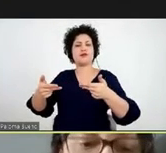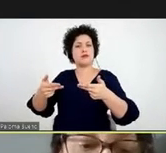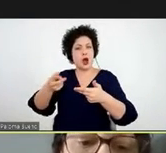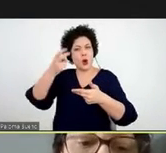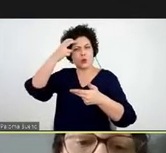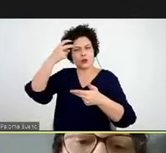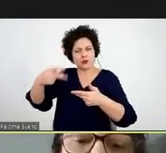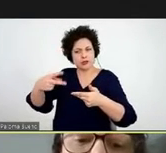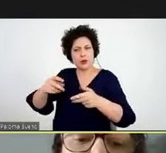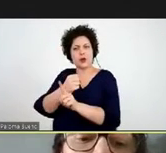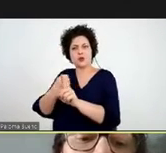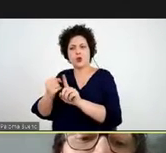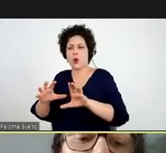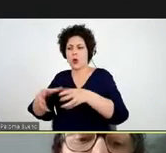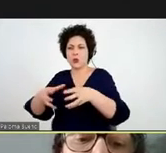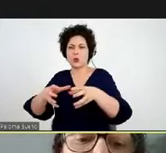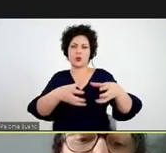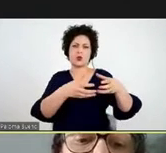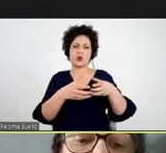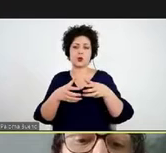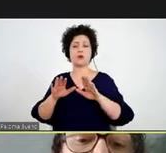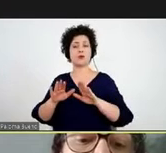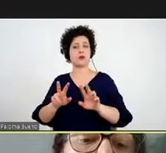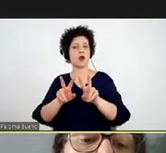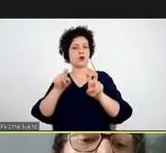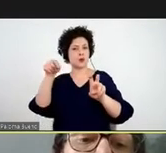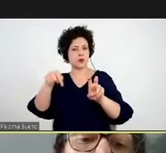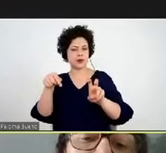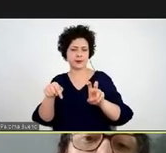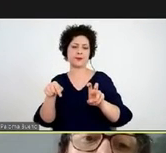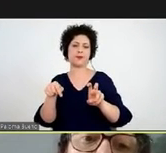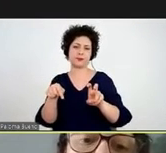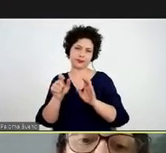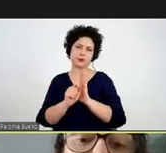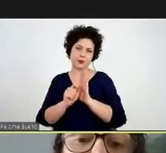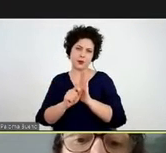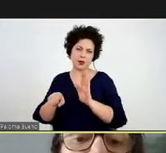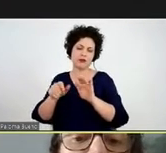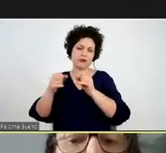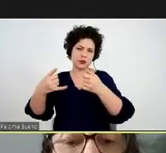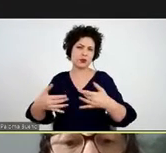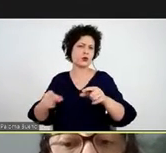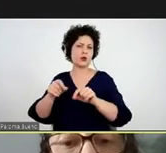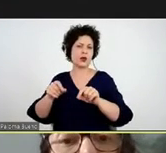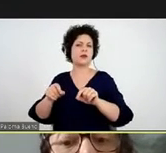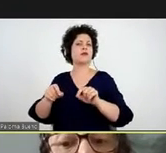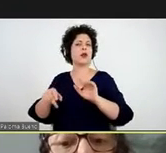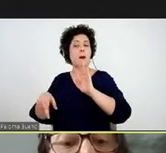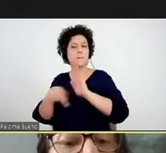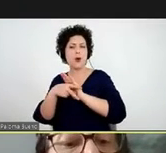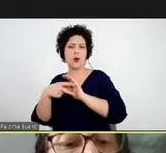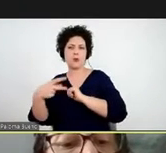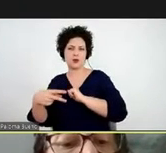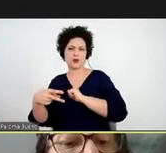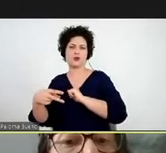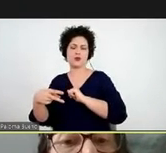das sociedades. Então, sobre isso, o autor ainda fala sobre esse modo particular em que vê